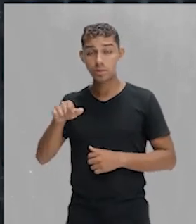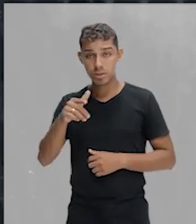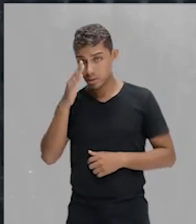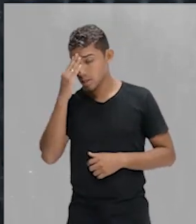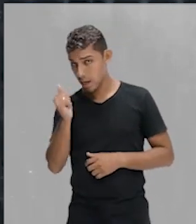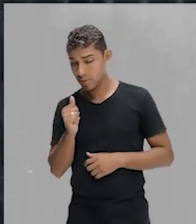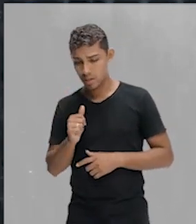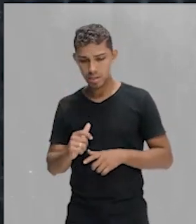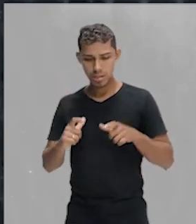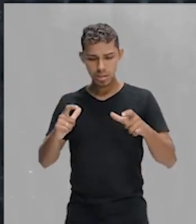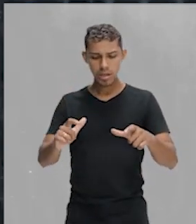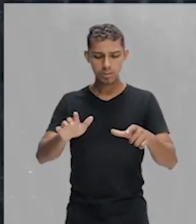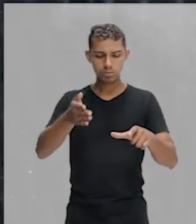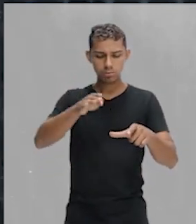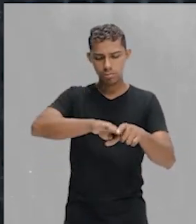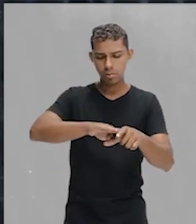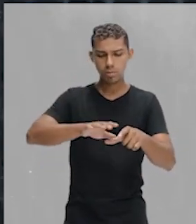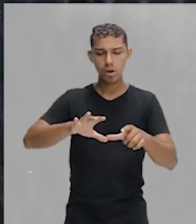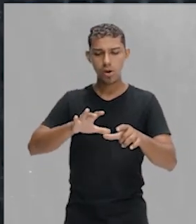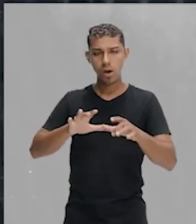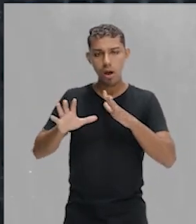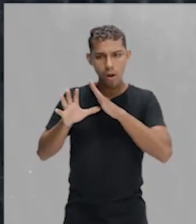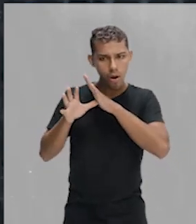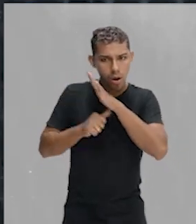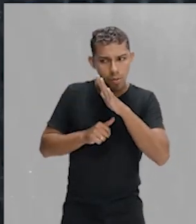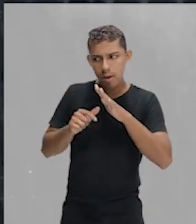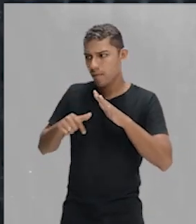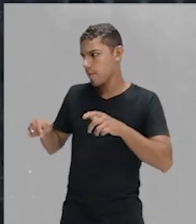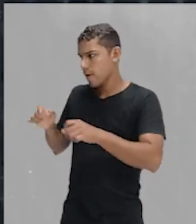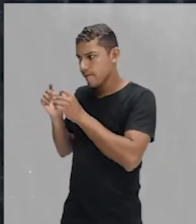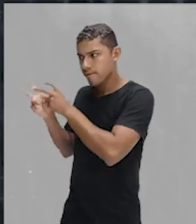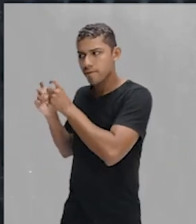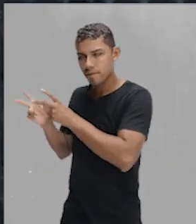vender? Pois é, que coisa feia, né? Então, colector.